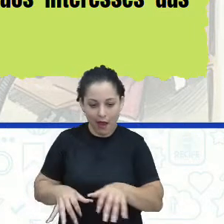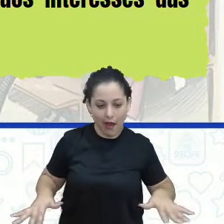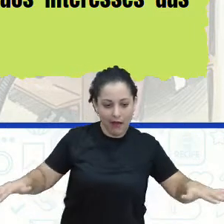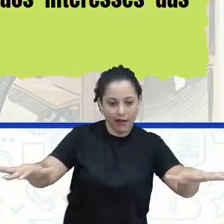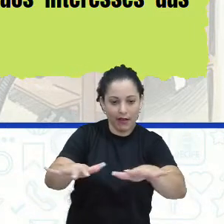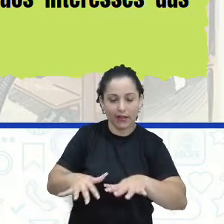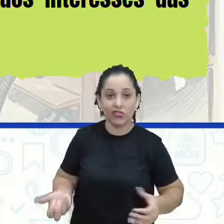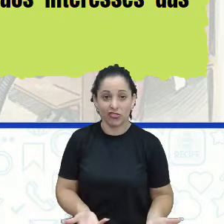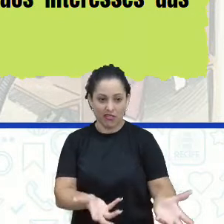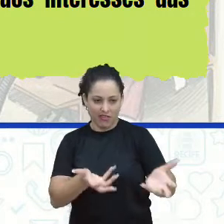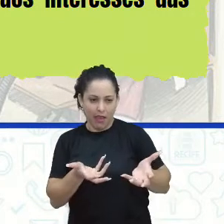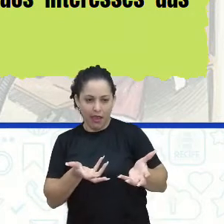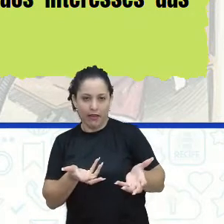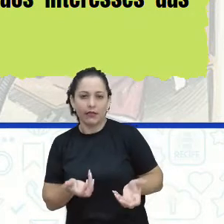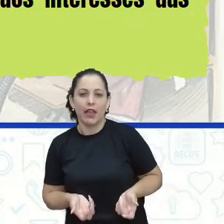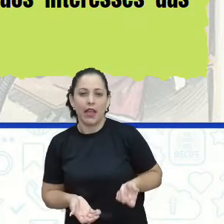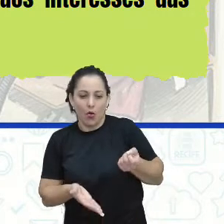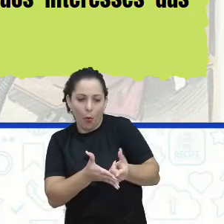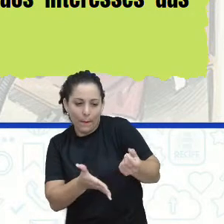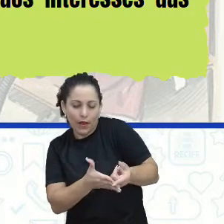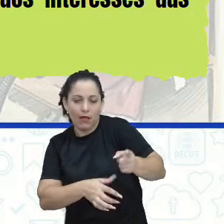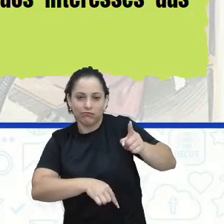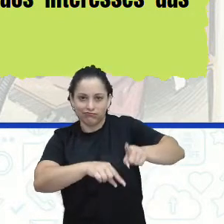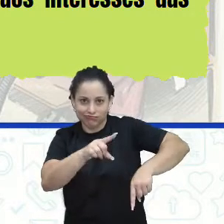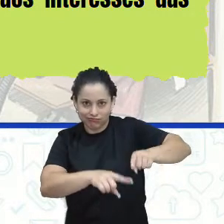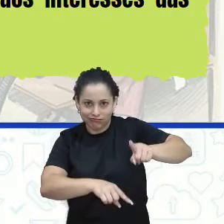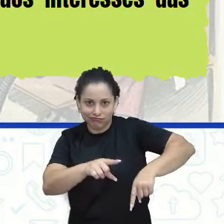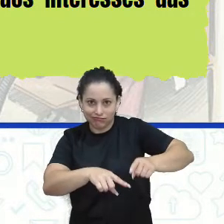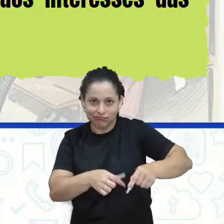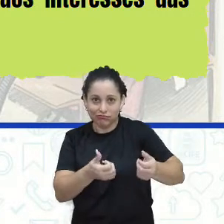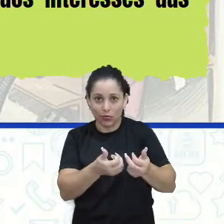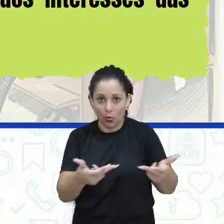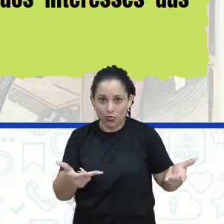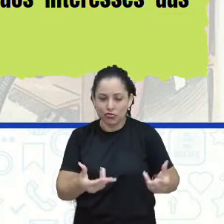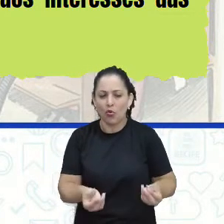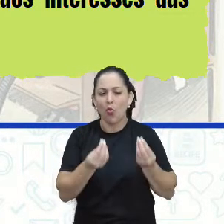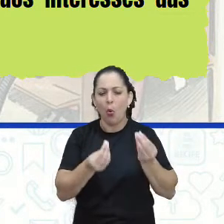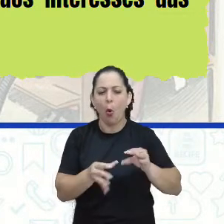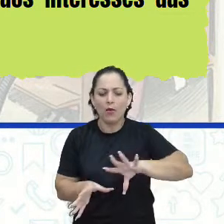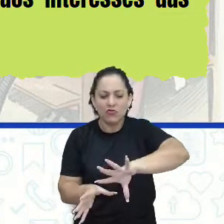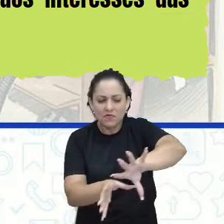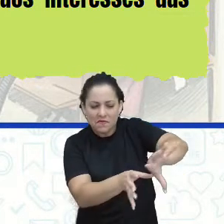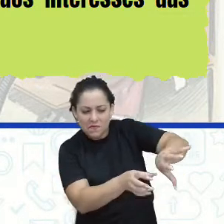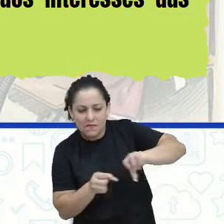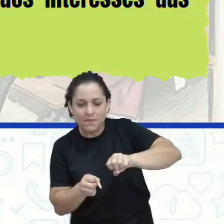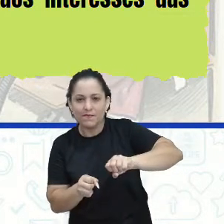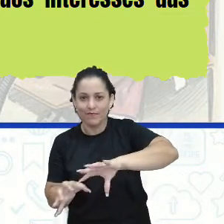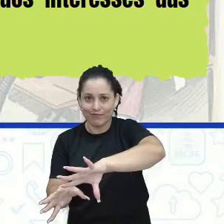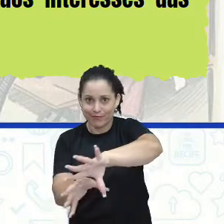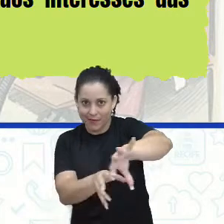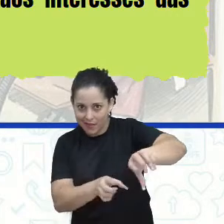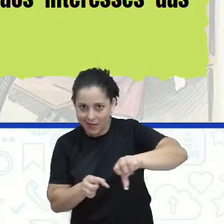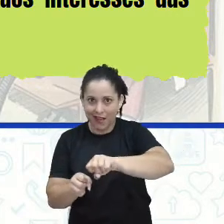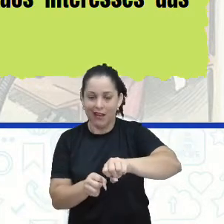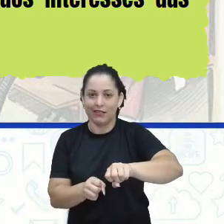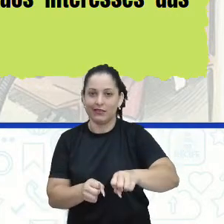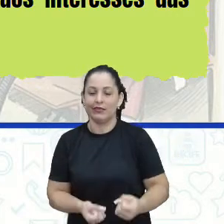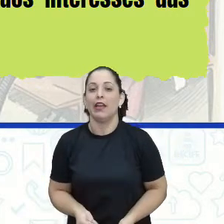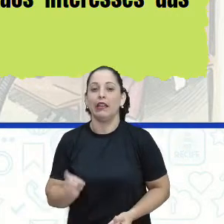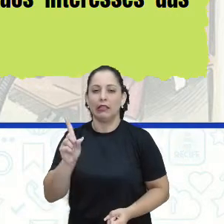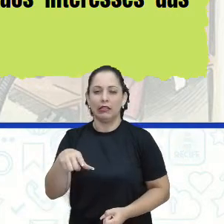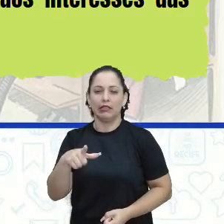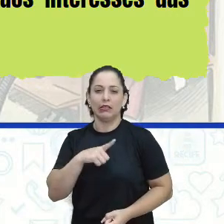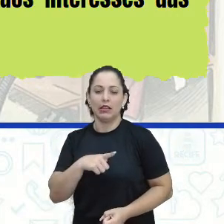os mercados para comprar suas mercadorias e onde eles podiam extrair ali, né, e entendam aí, extrair, confiscar,